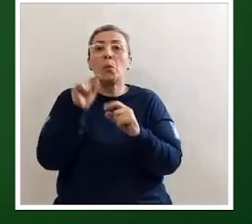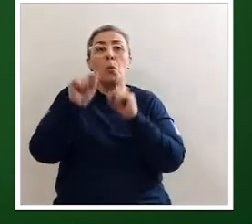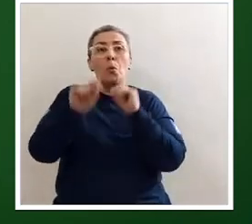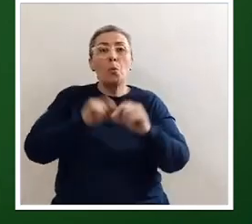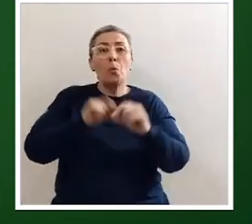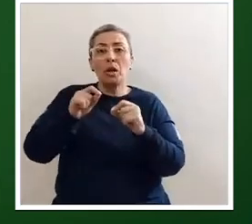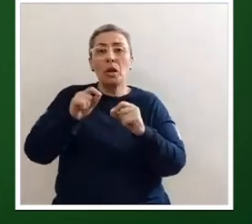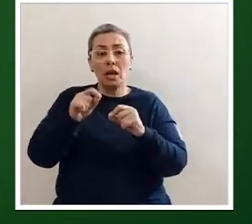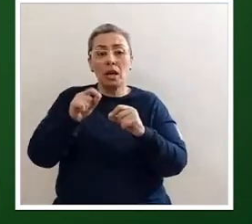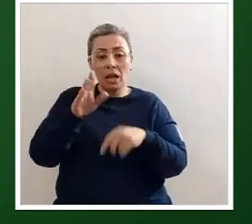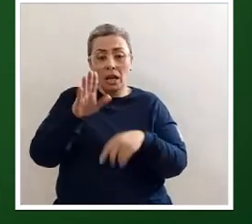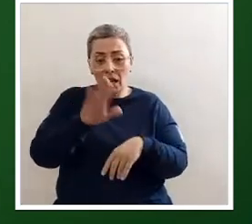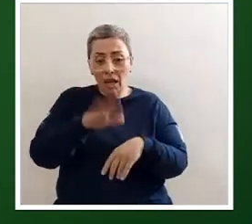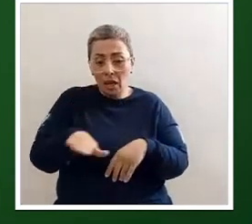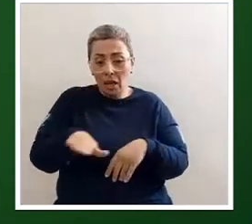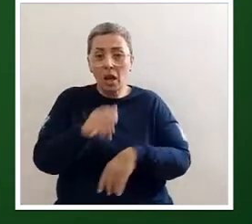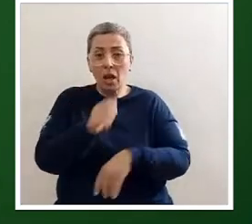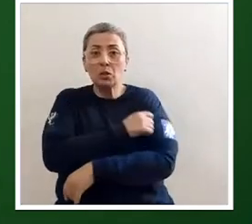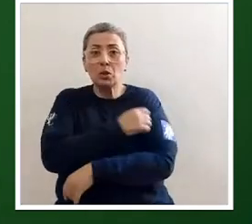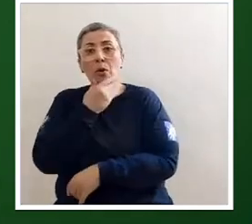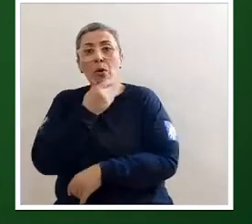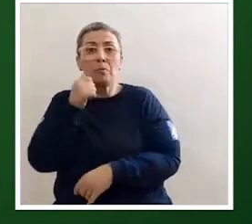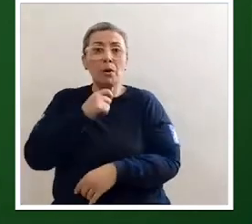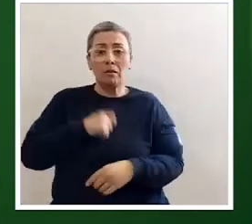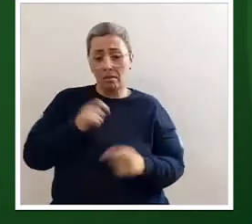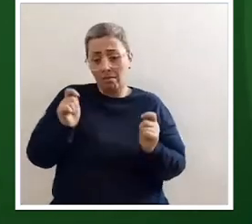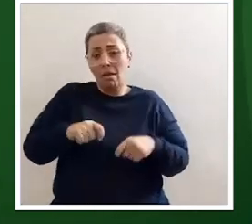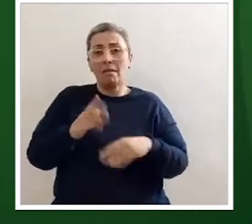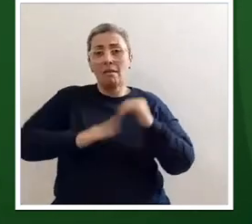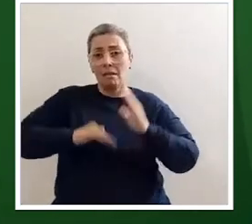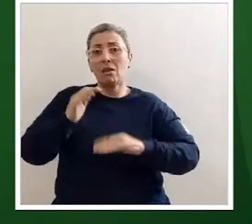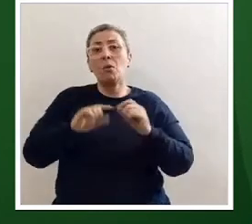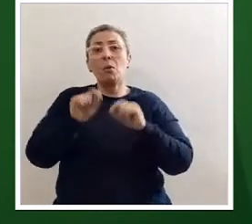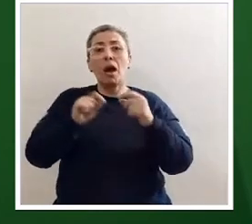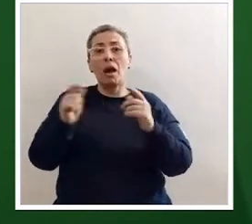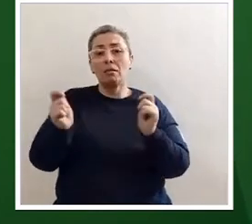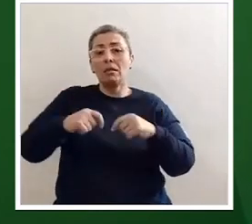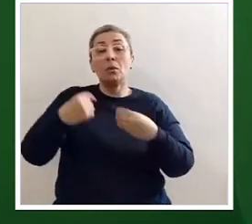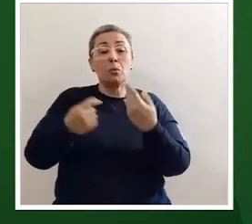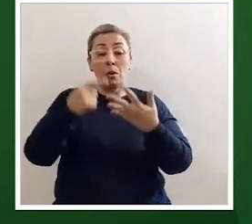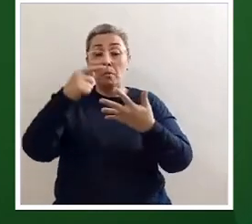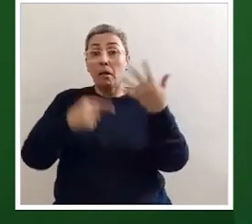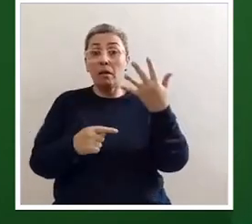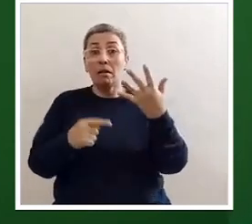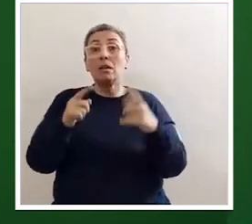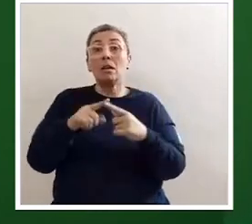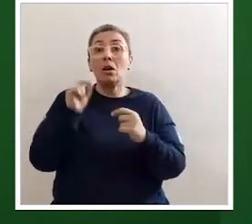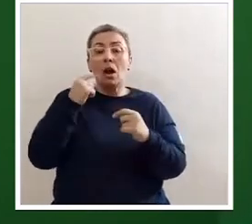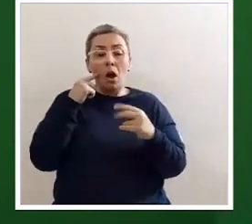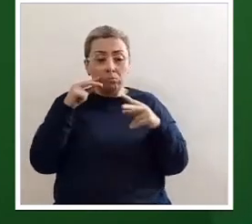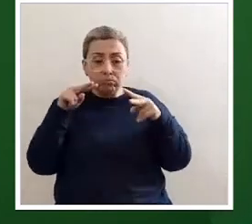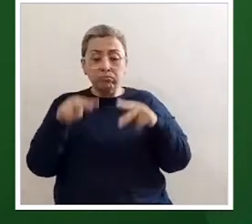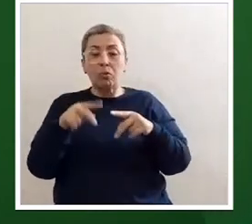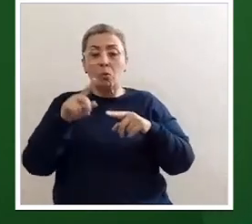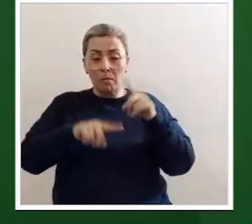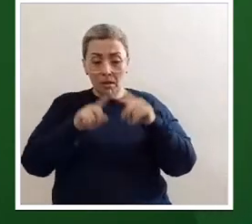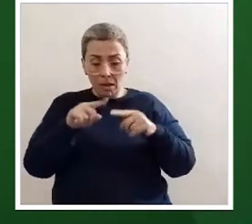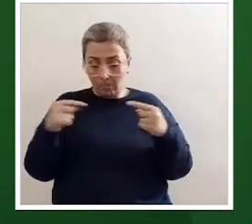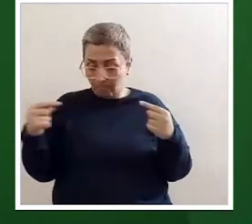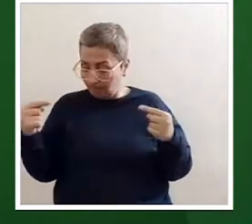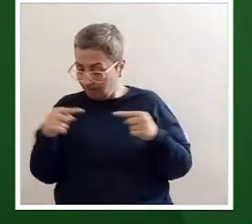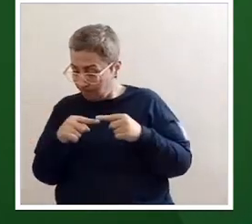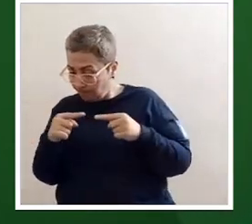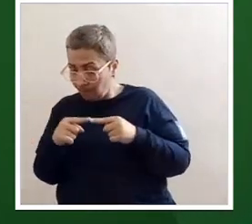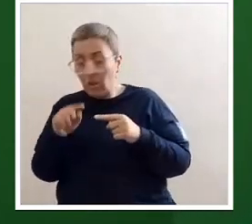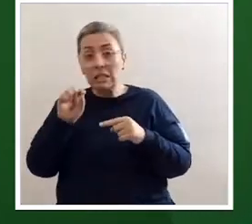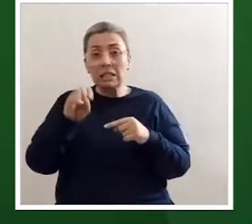menino o que a nossa menina é capaz de fazer né quais são essas potencialidades e aí a gente olha os recursos que a gente tem na